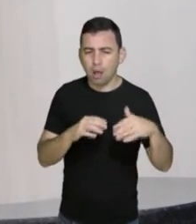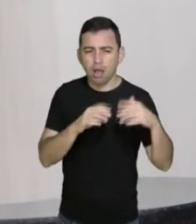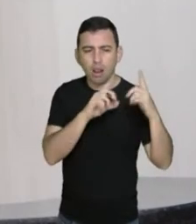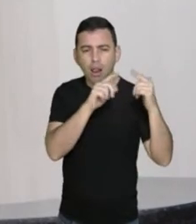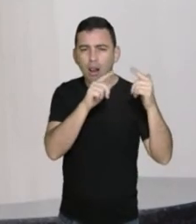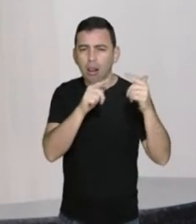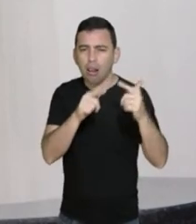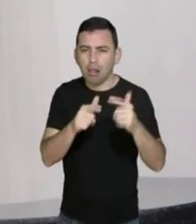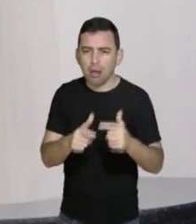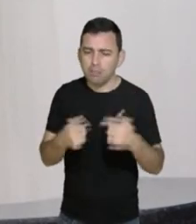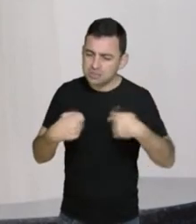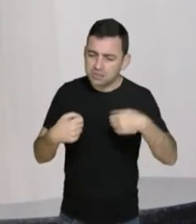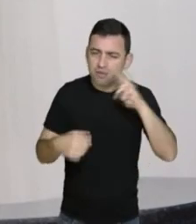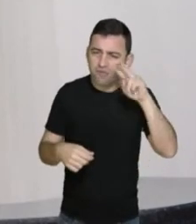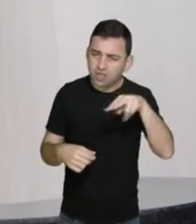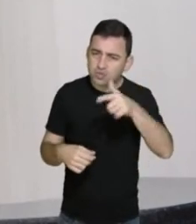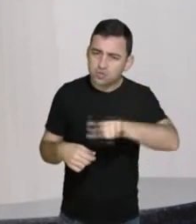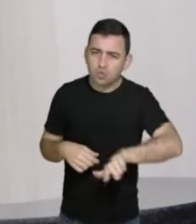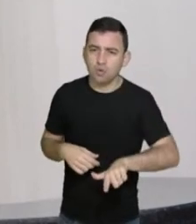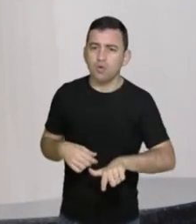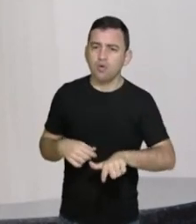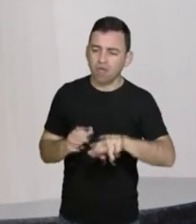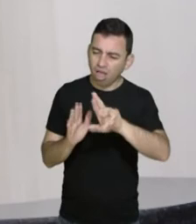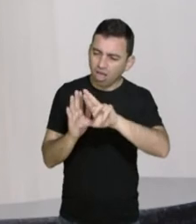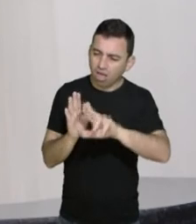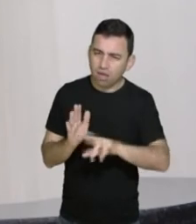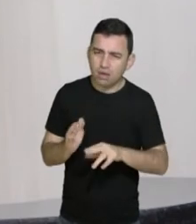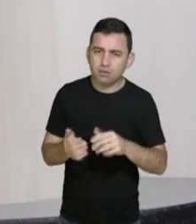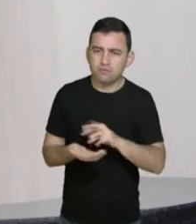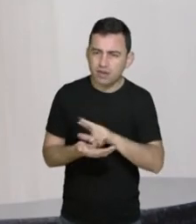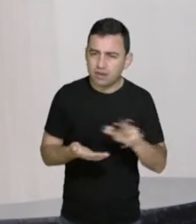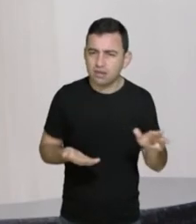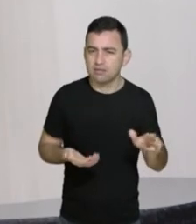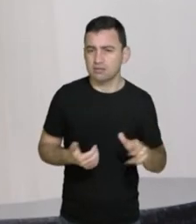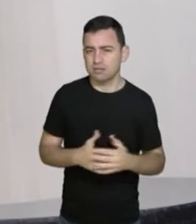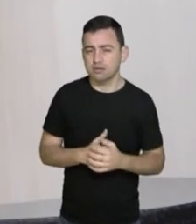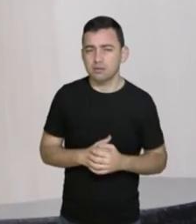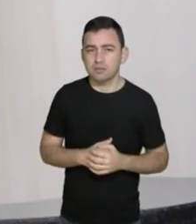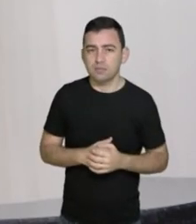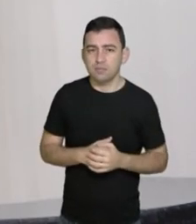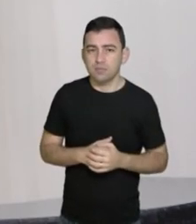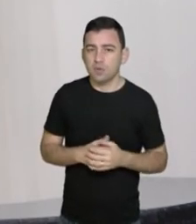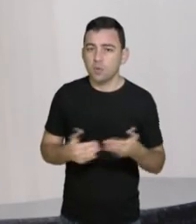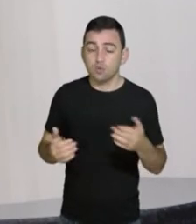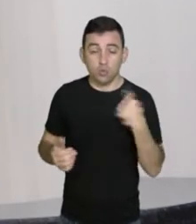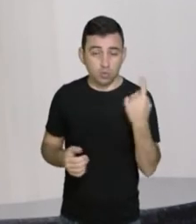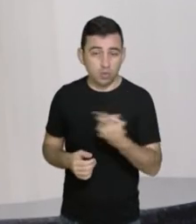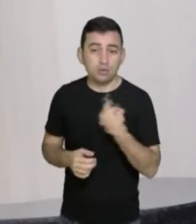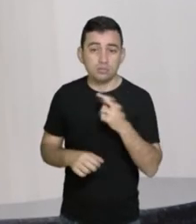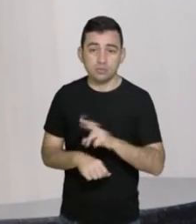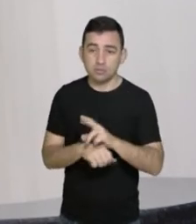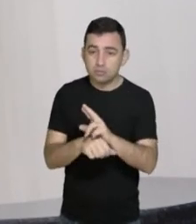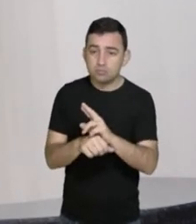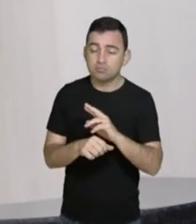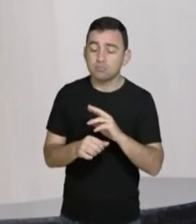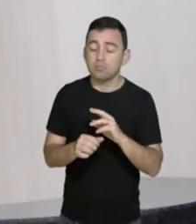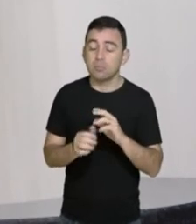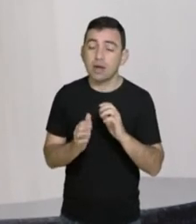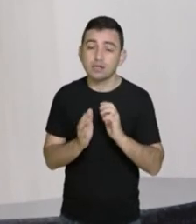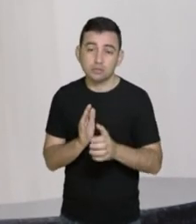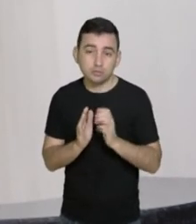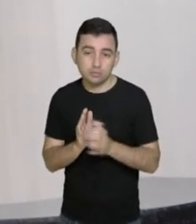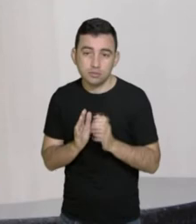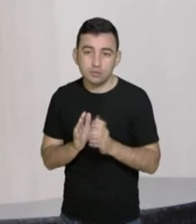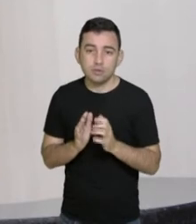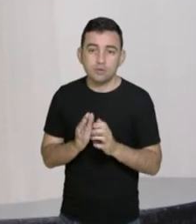ser revistos pela sociedade brasileira na atualidade. Nós todos representamos partidos políticos,